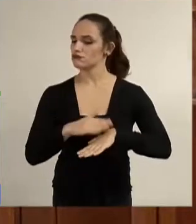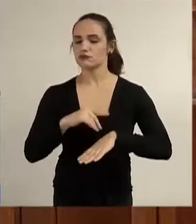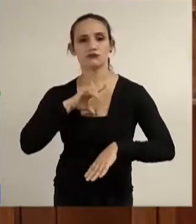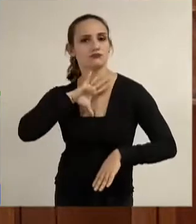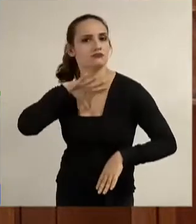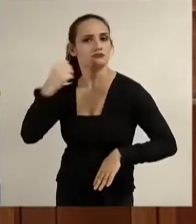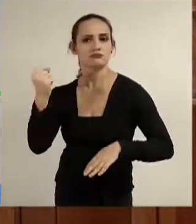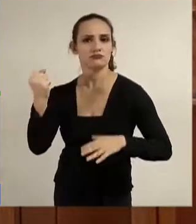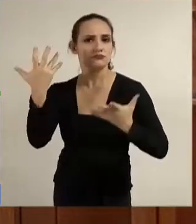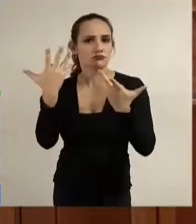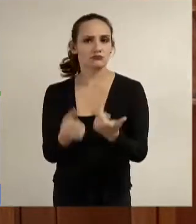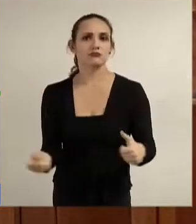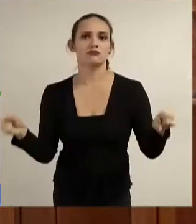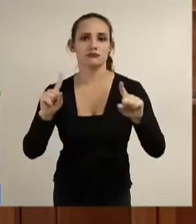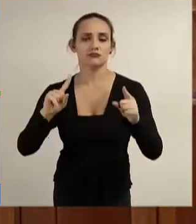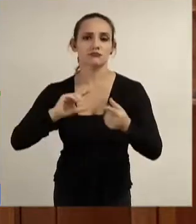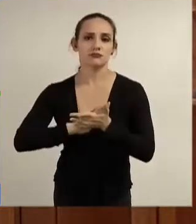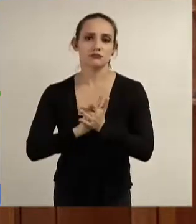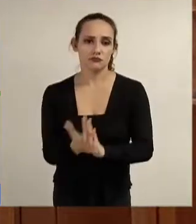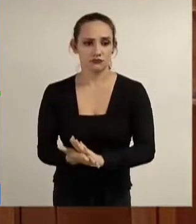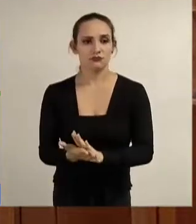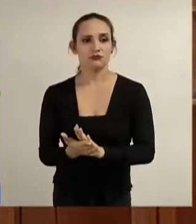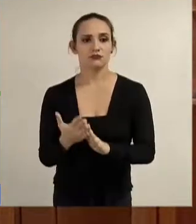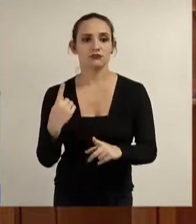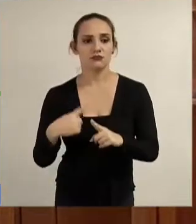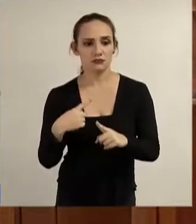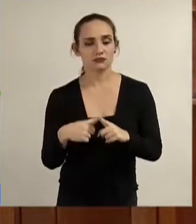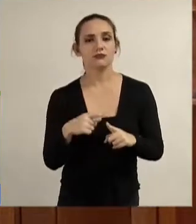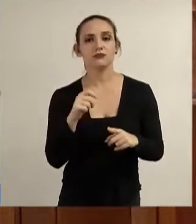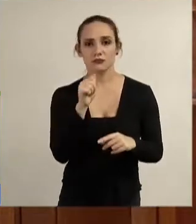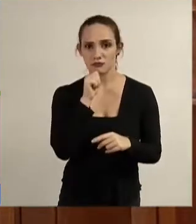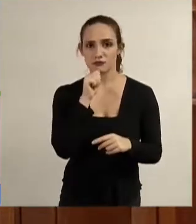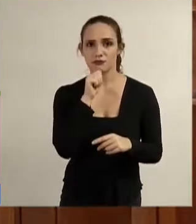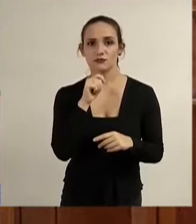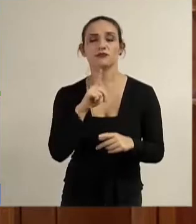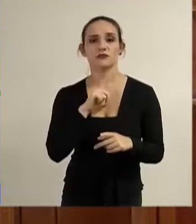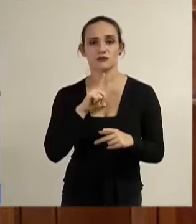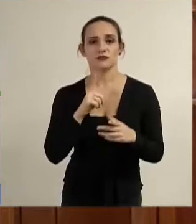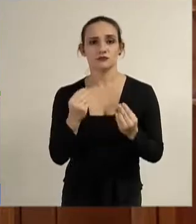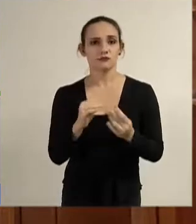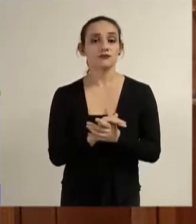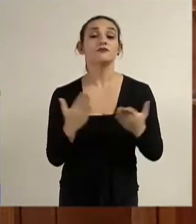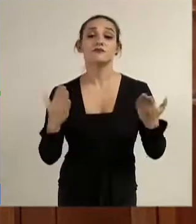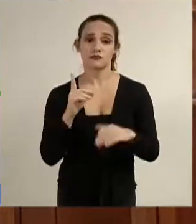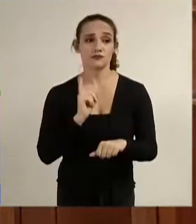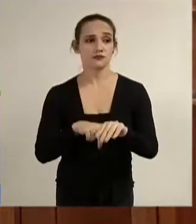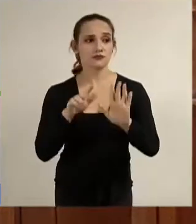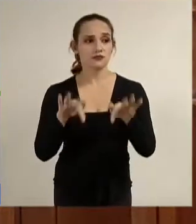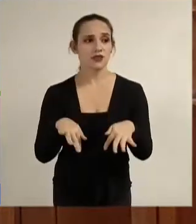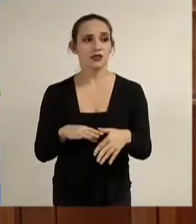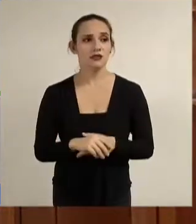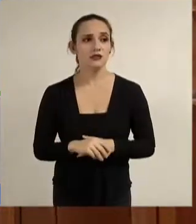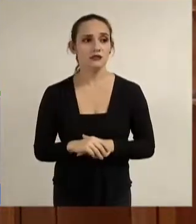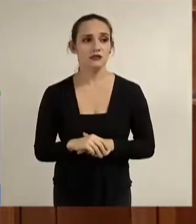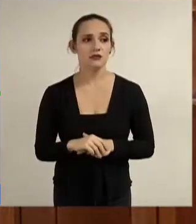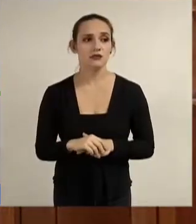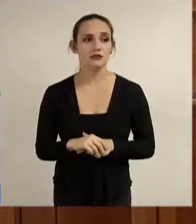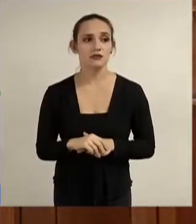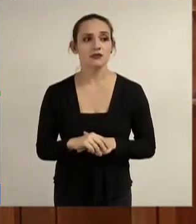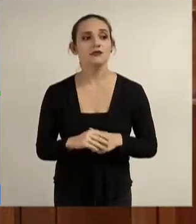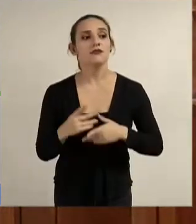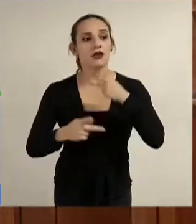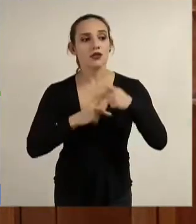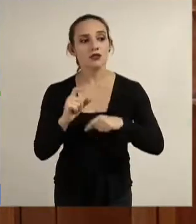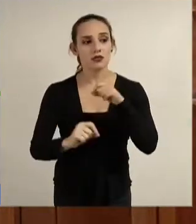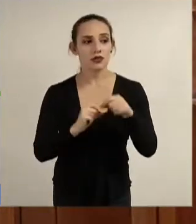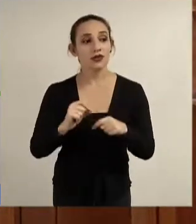enfrentar o preconceito, que infelizmente ainda é um grande entrave. E para finalizar, senhor presidente, aqui fala